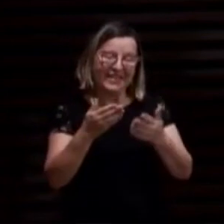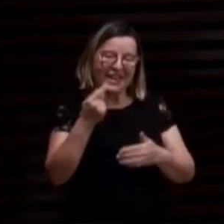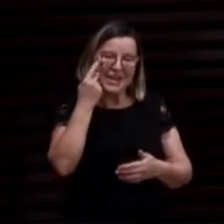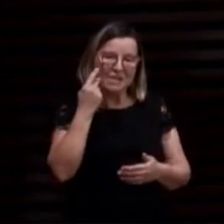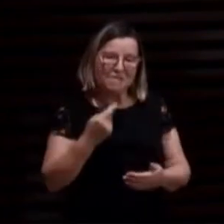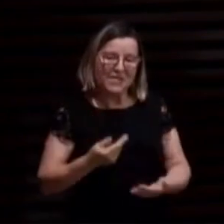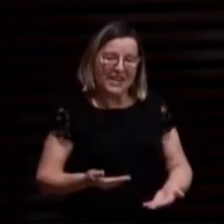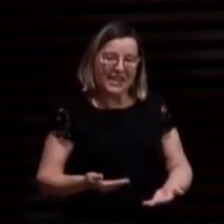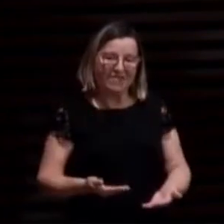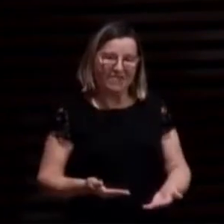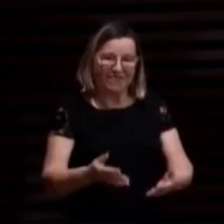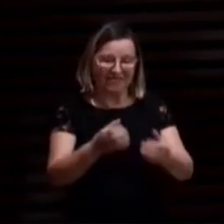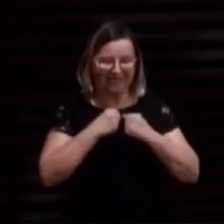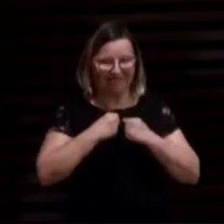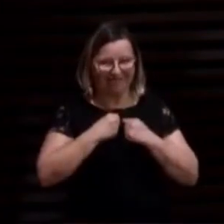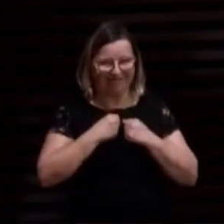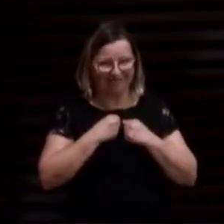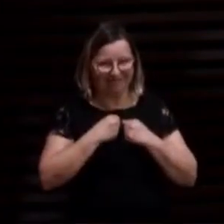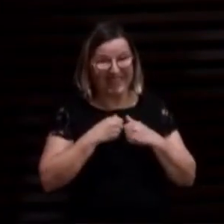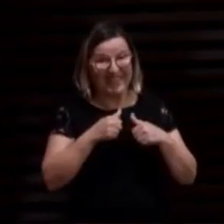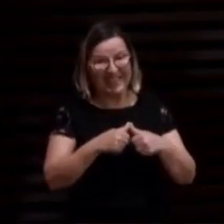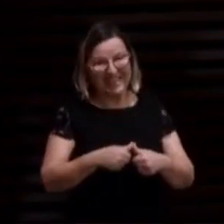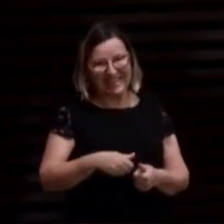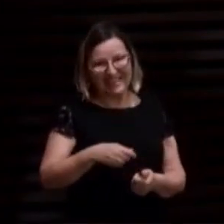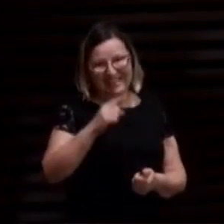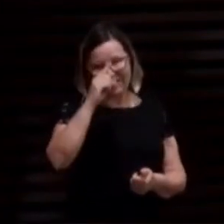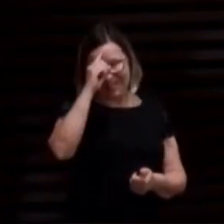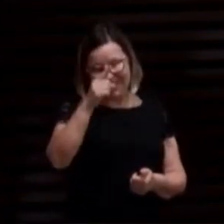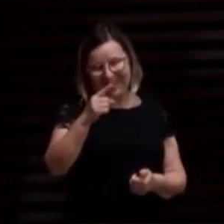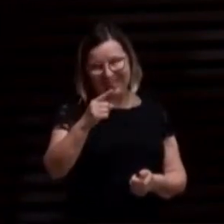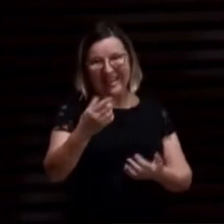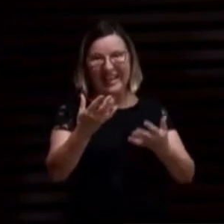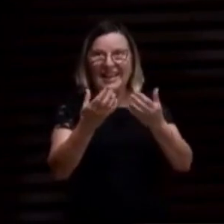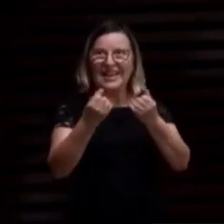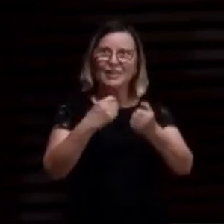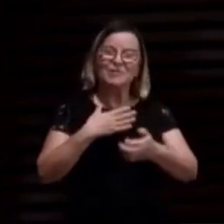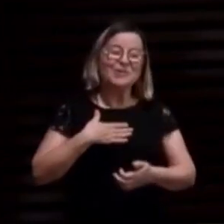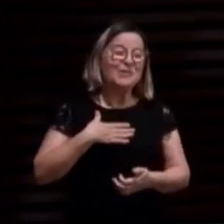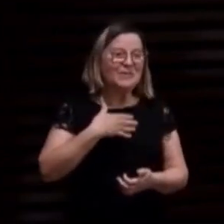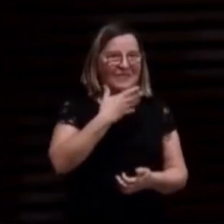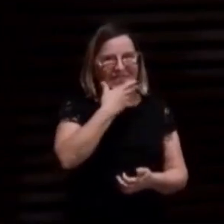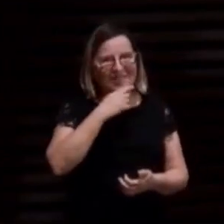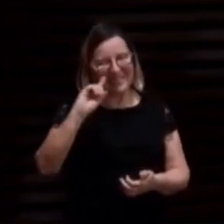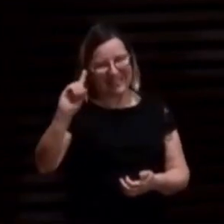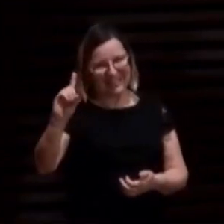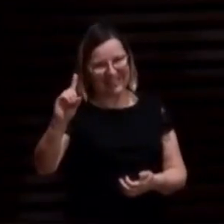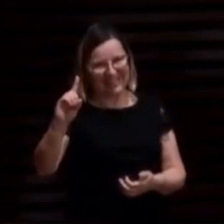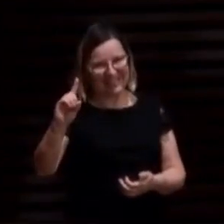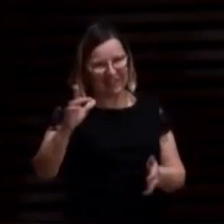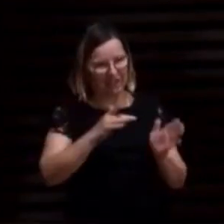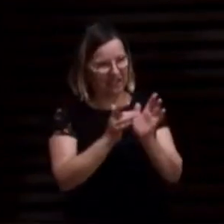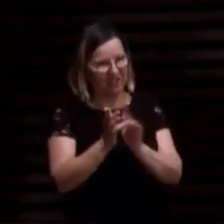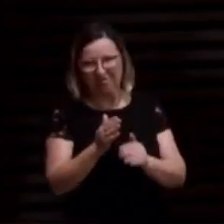Este mandato recebi de meu Pai. Você está vendo que ele não foi surpreendido e ele não foi